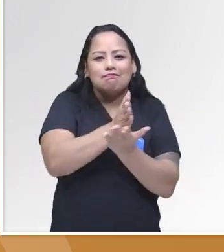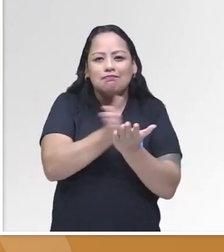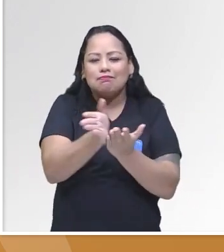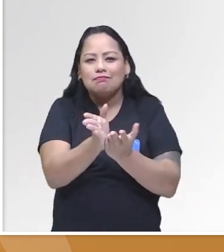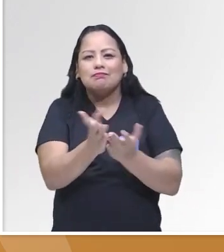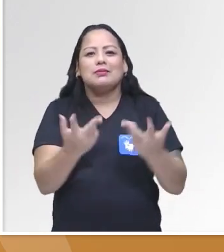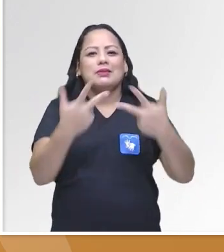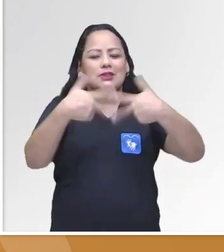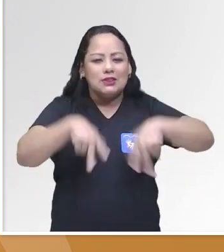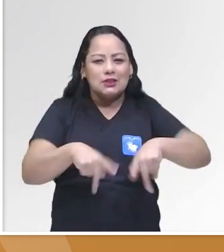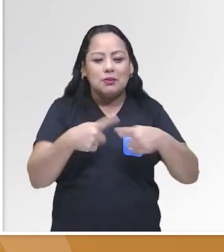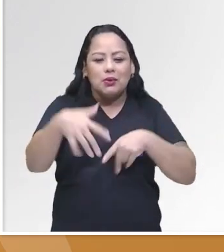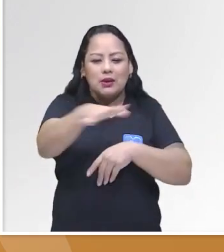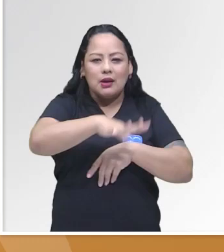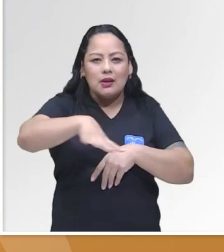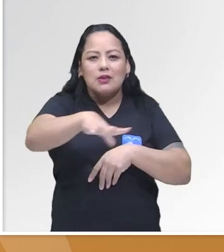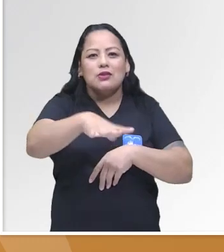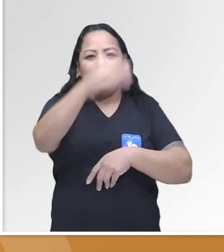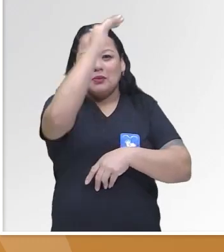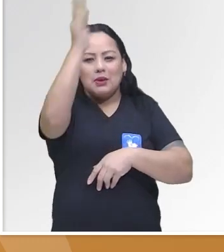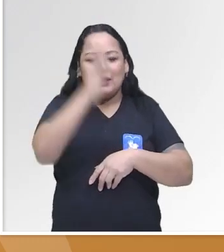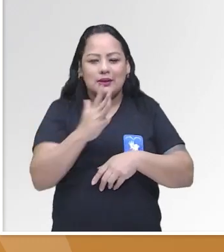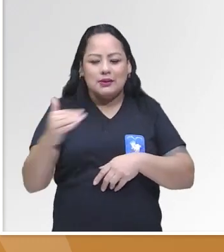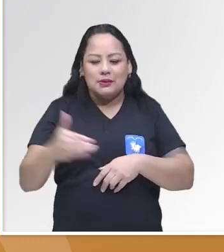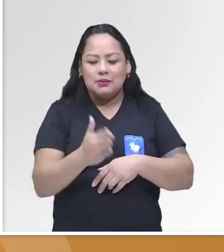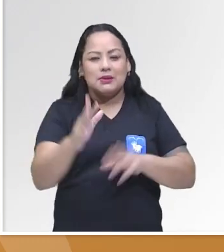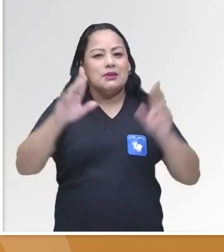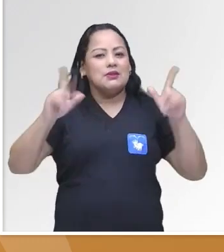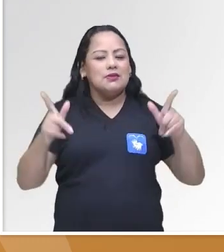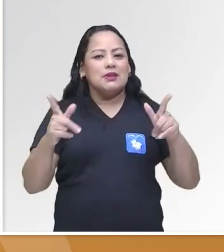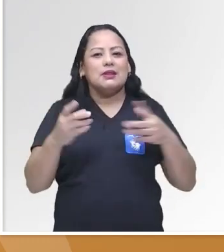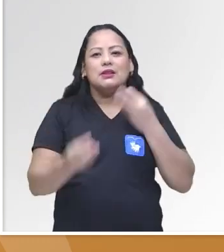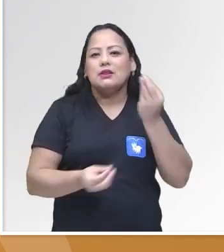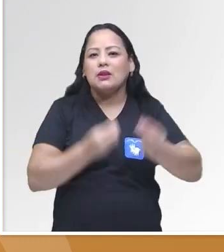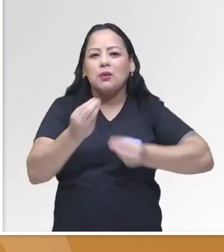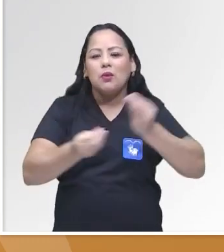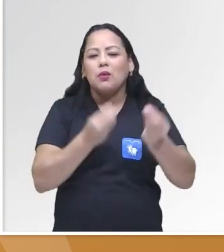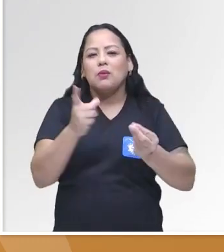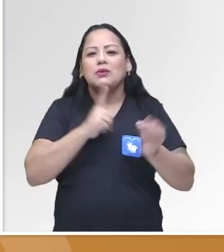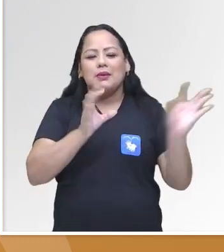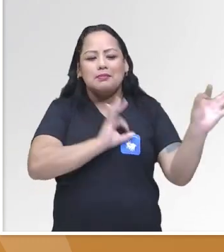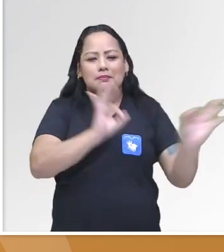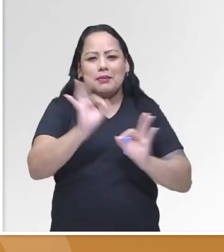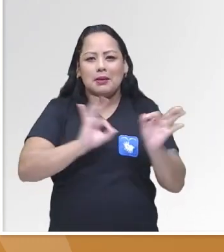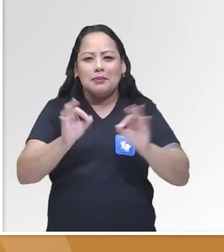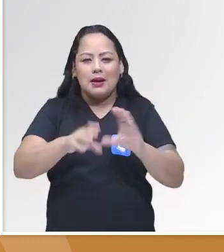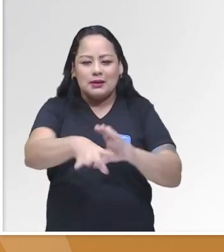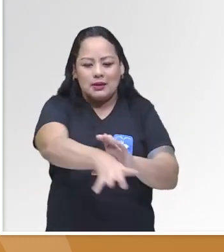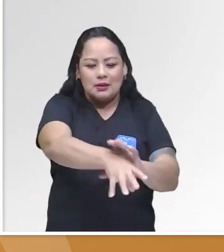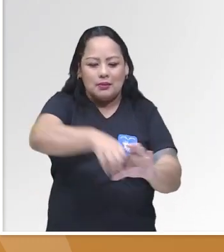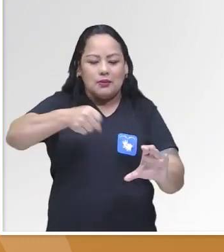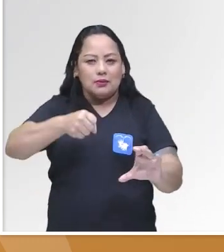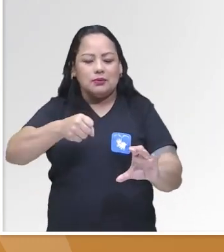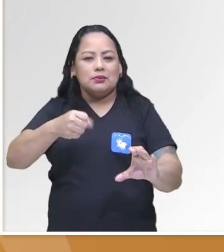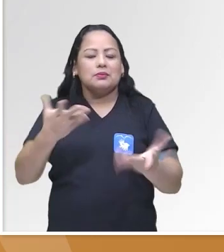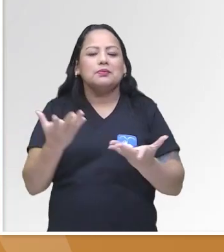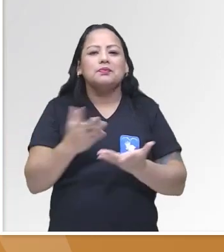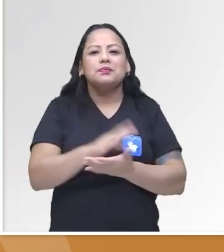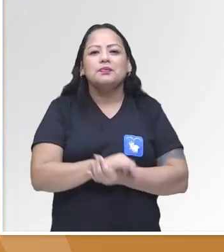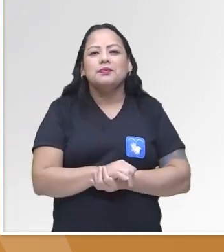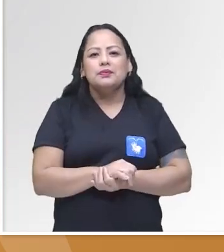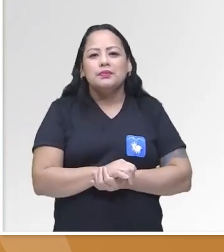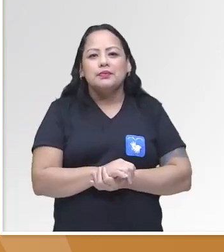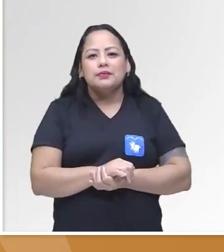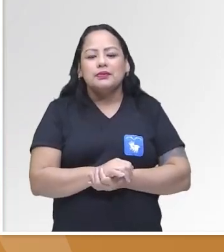cada região no Brasil tem os seus peixes específicos, a sua forma de produção de macaxeira ou mandioca, como é chamada em muitos